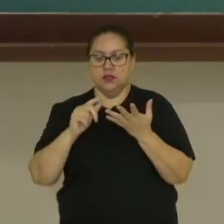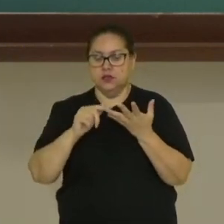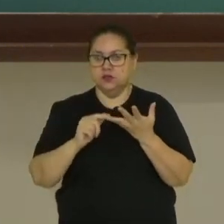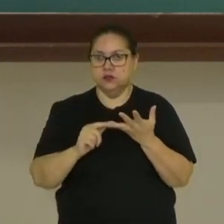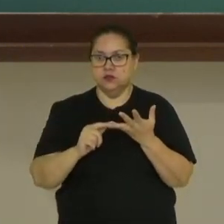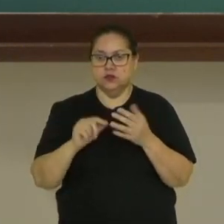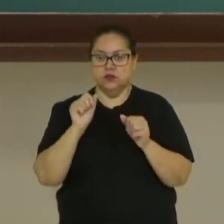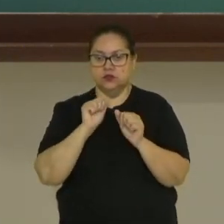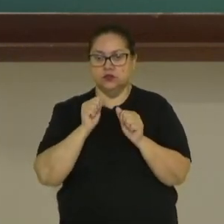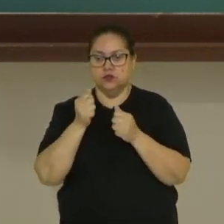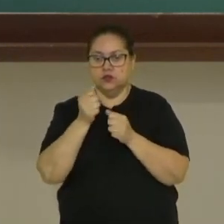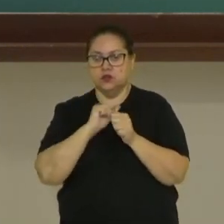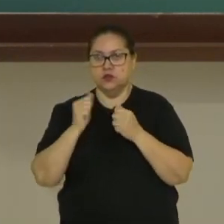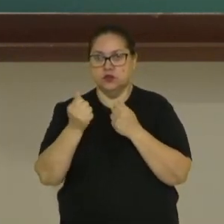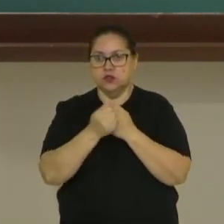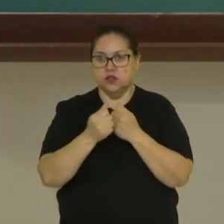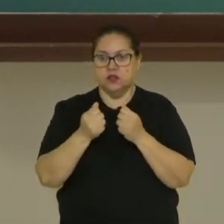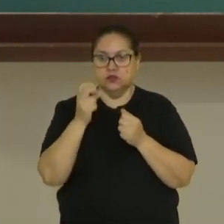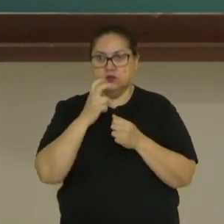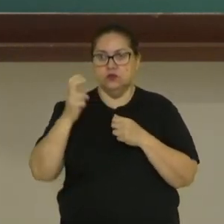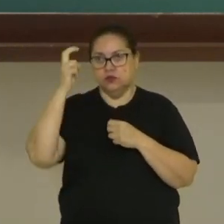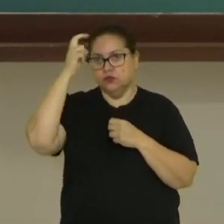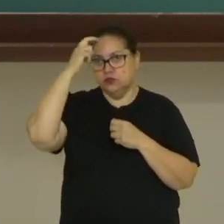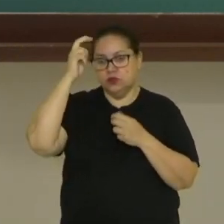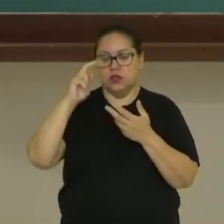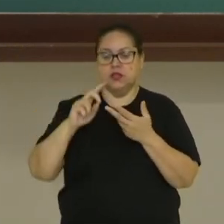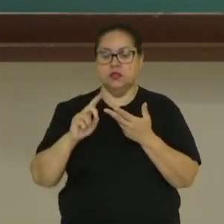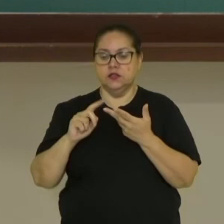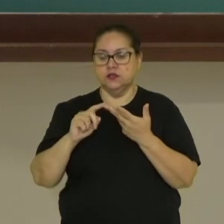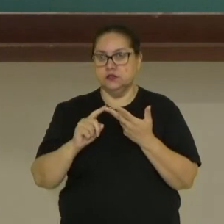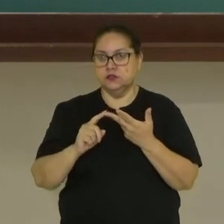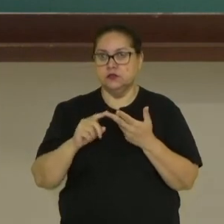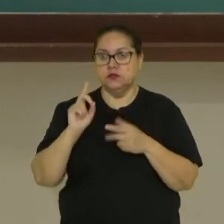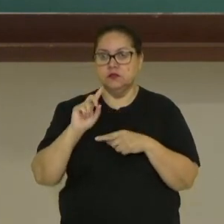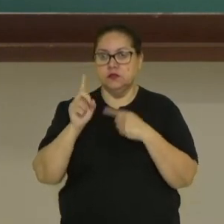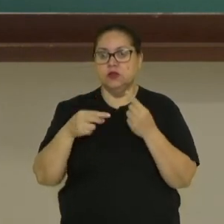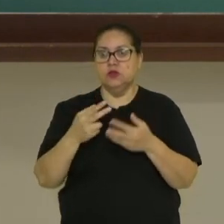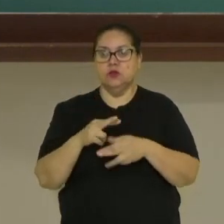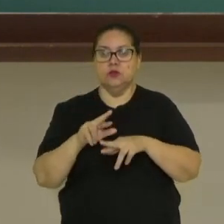critérios sociais, culturais, conforme nós falamos por último, além